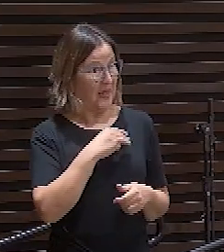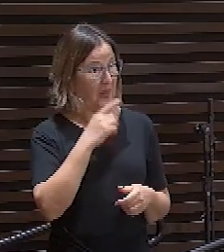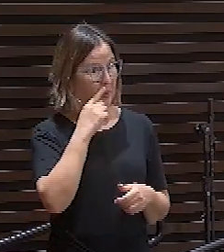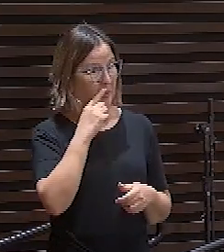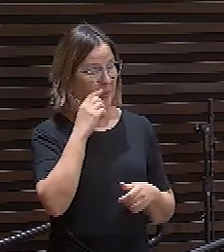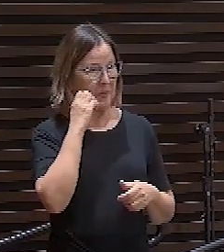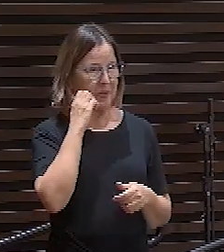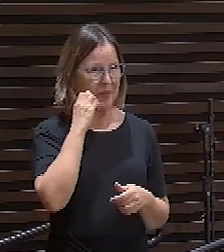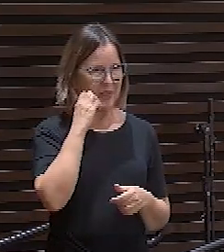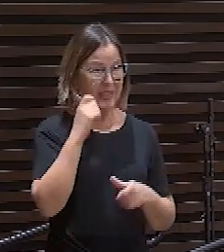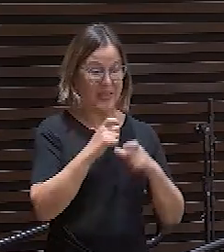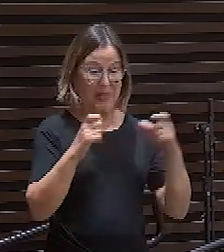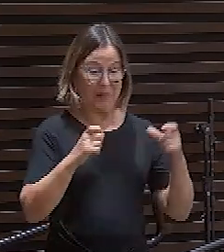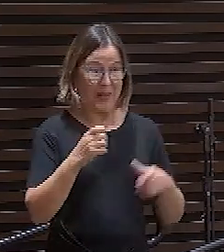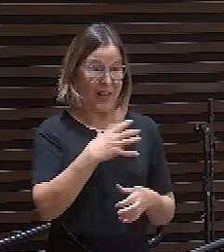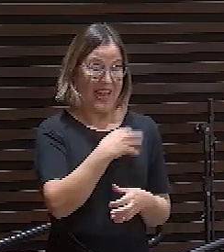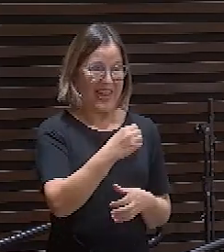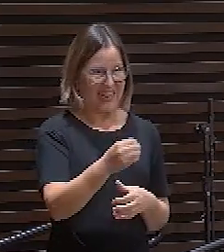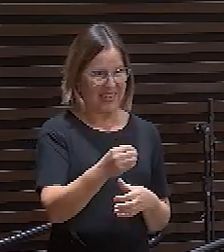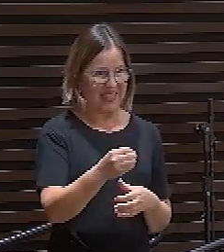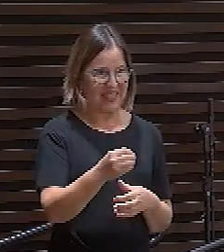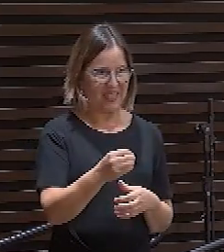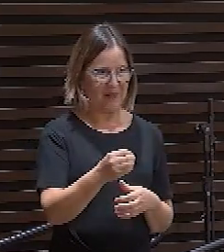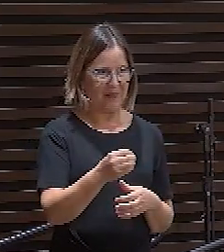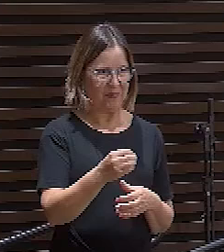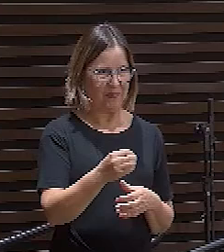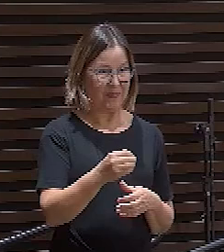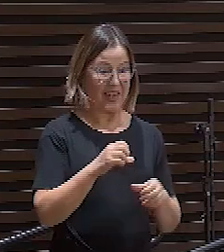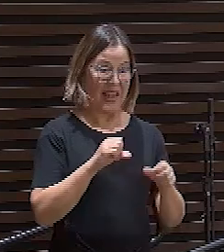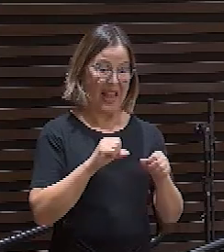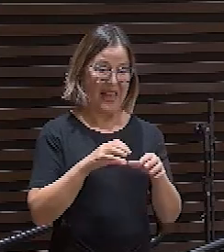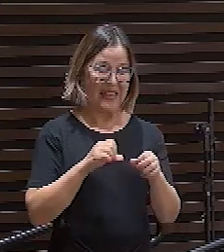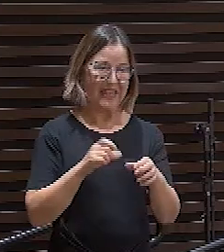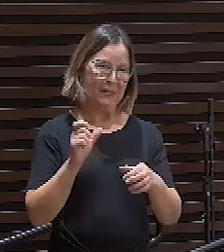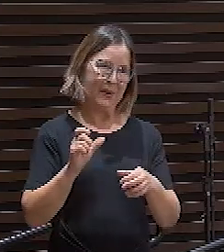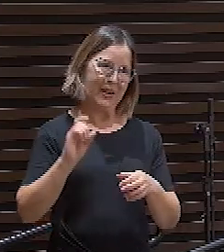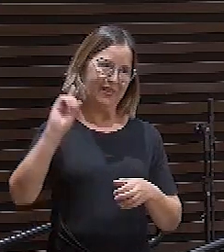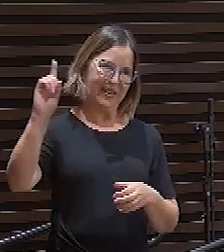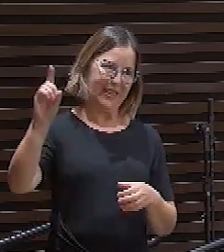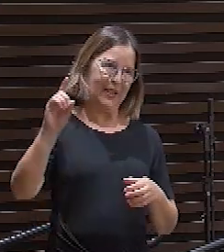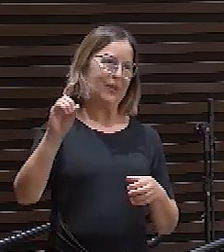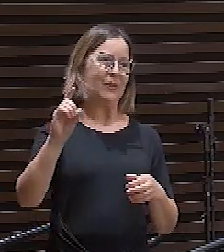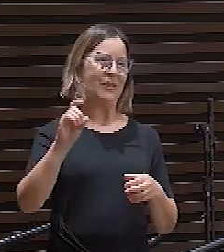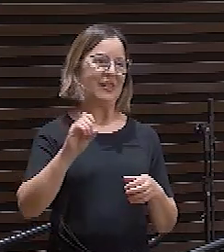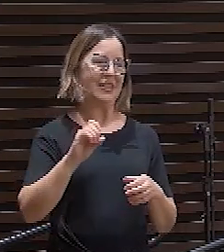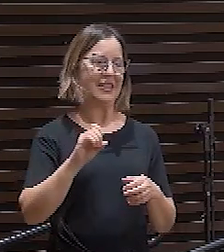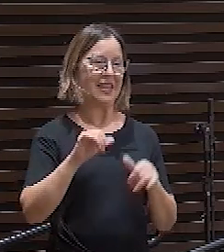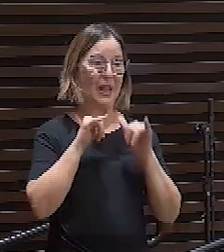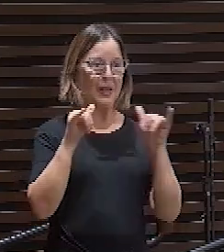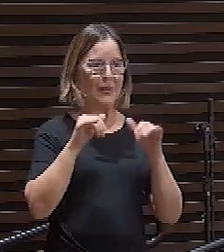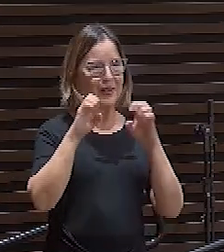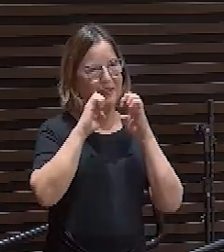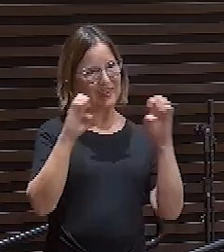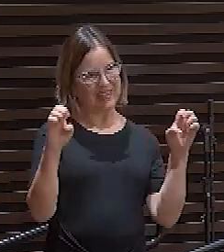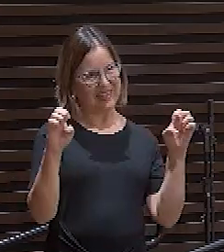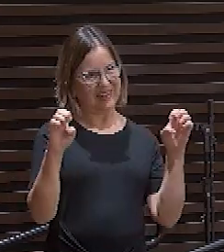que poderão deixar aos filhos é levá-los a Cristo, que não os